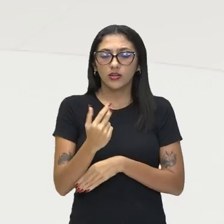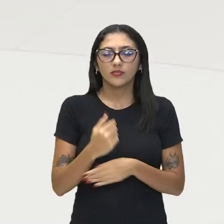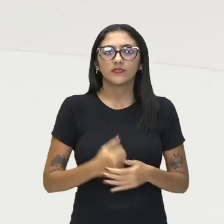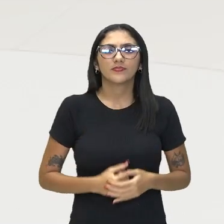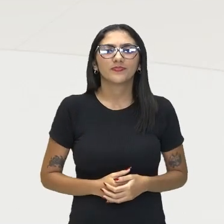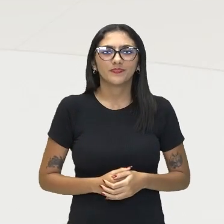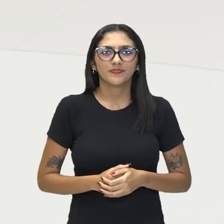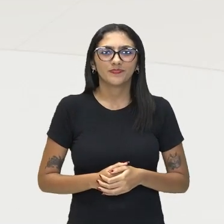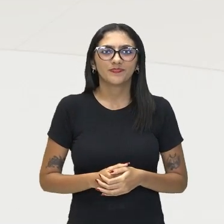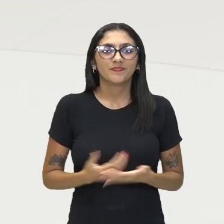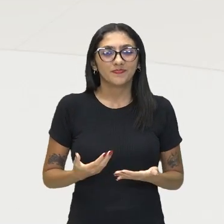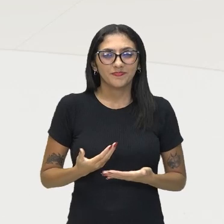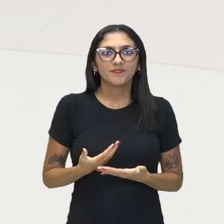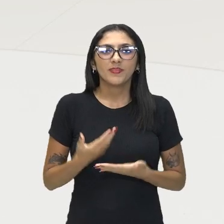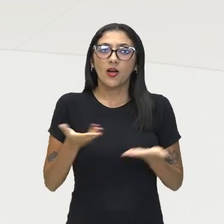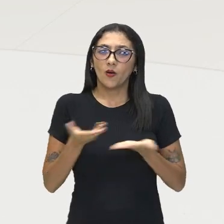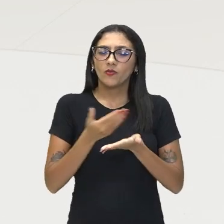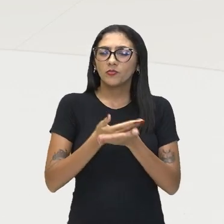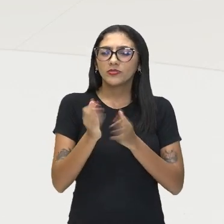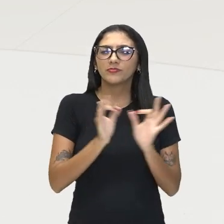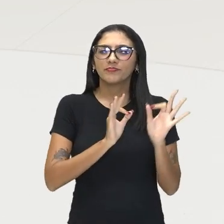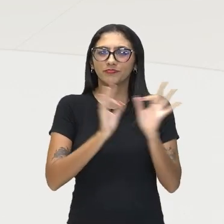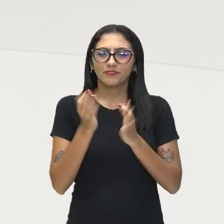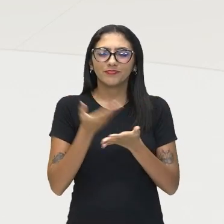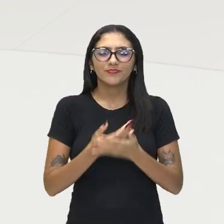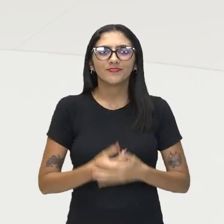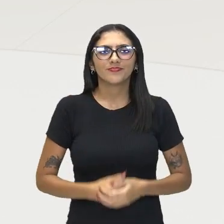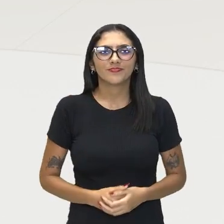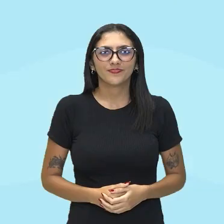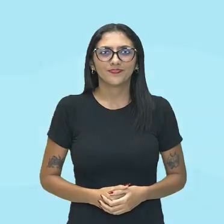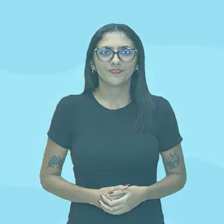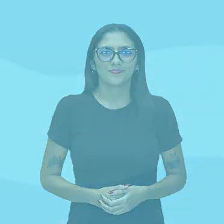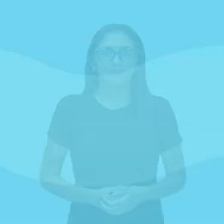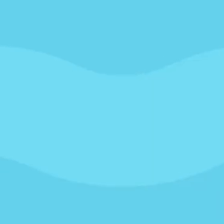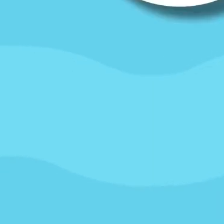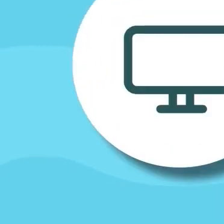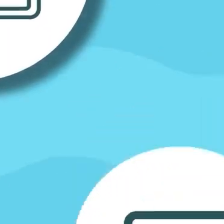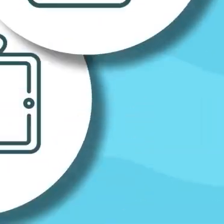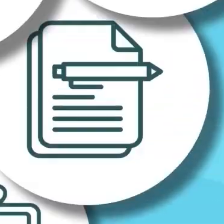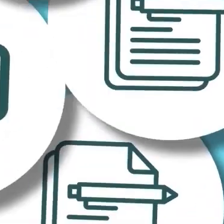ok? Nós teremos isso na nossa aula, então vem comigo aprender.